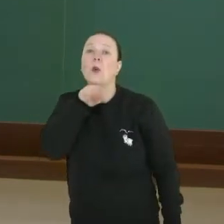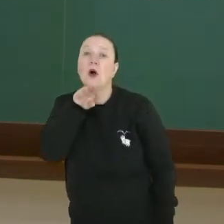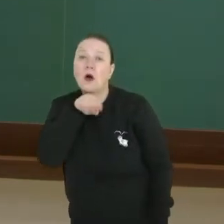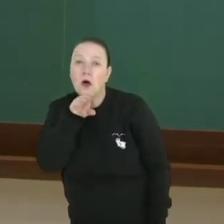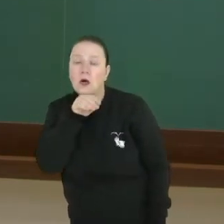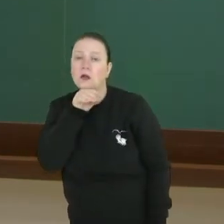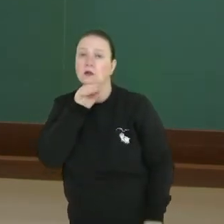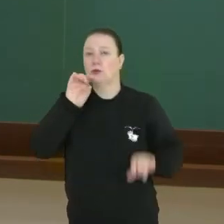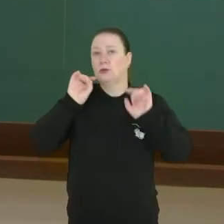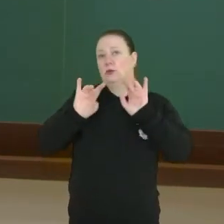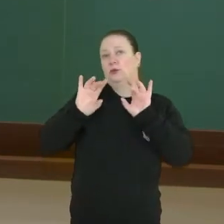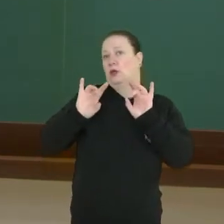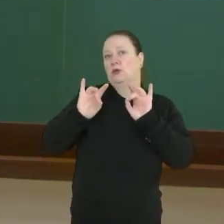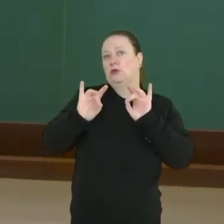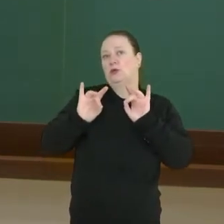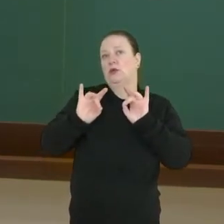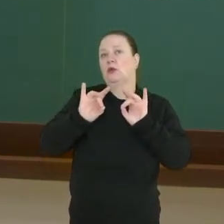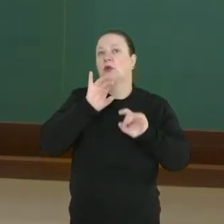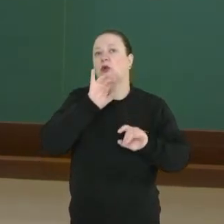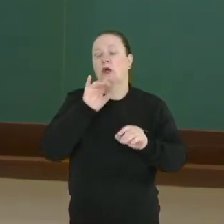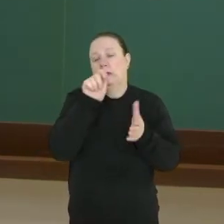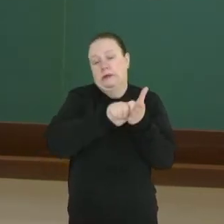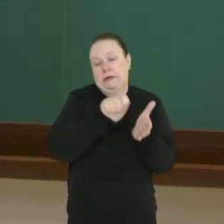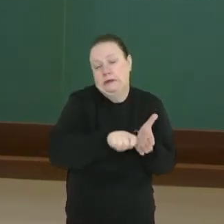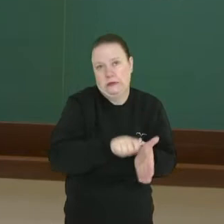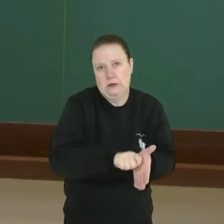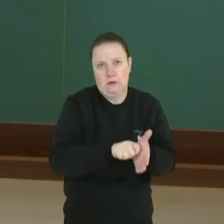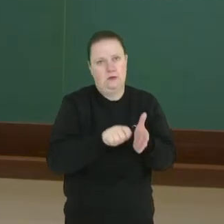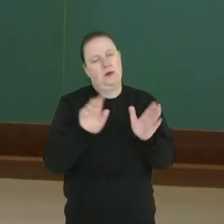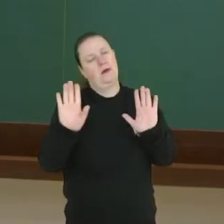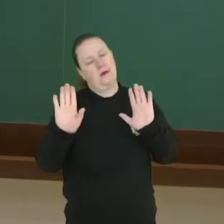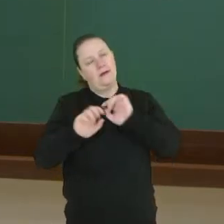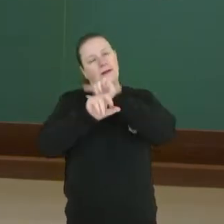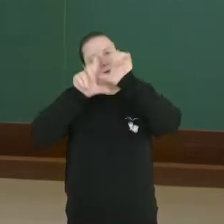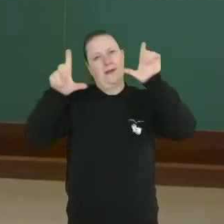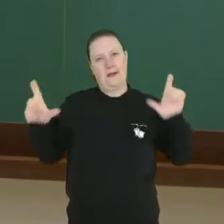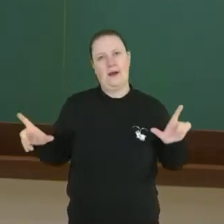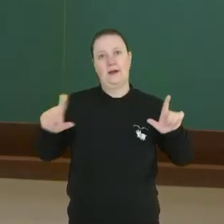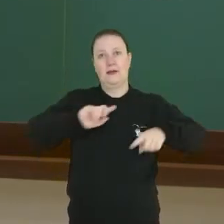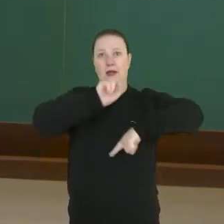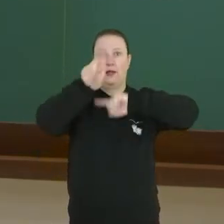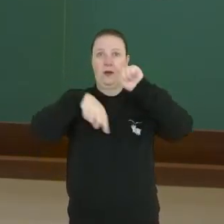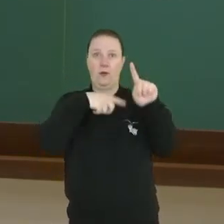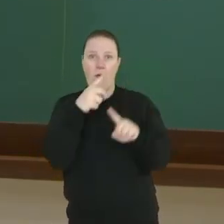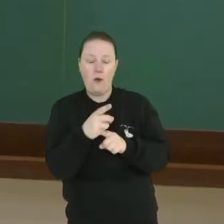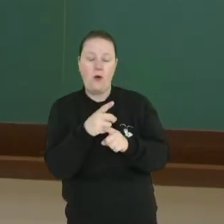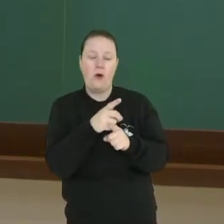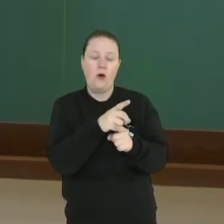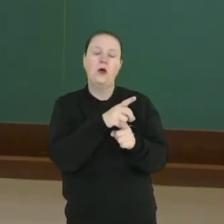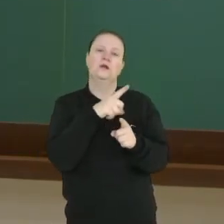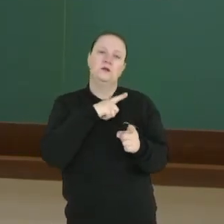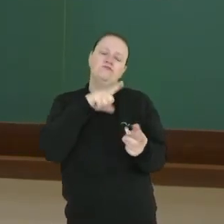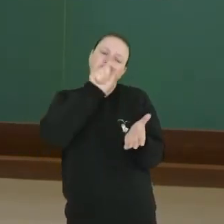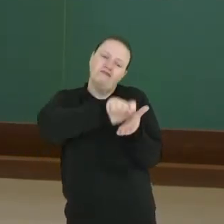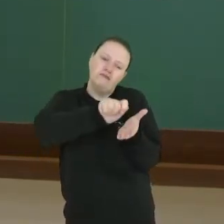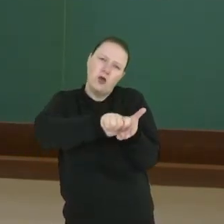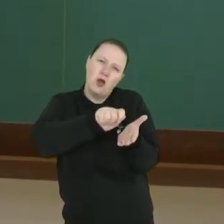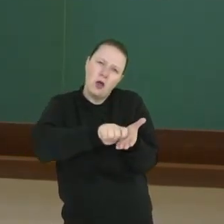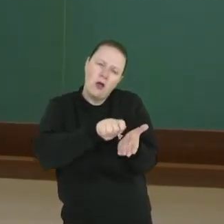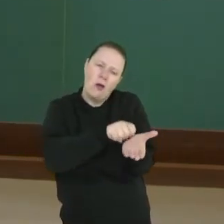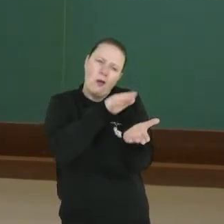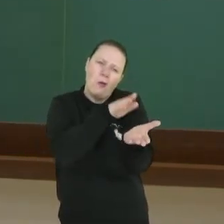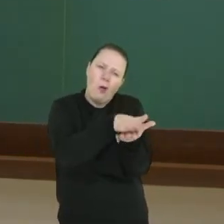era escrito. Depois de um tempo, claro, veio a escrita facilitada, livros impressos, e isso foi